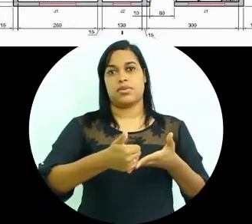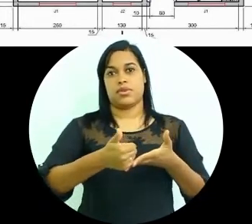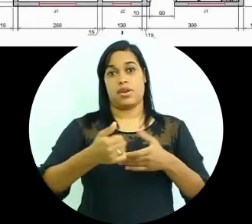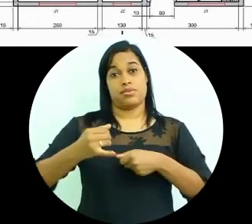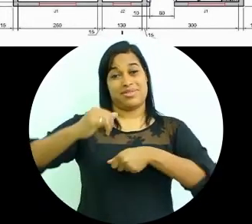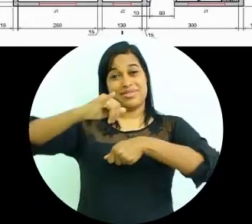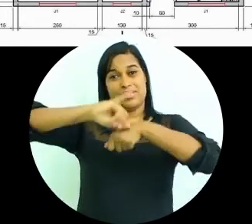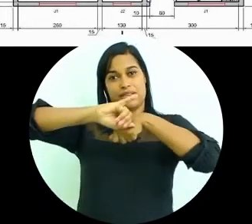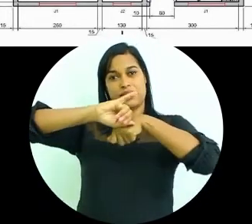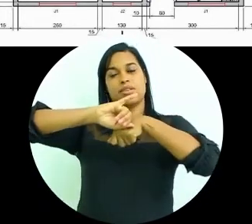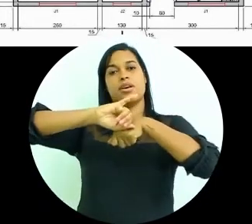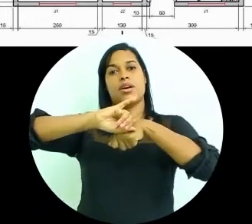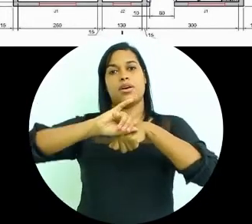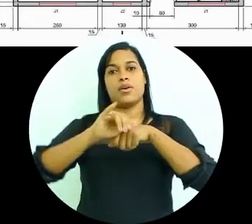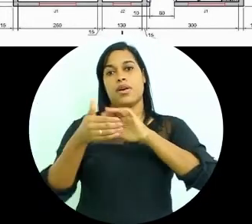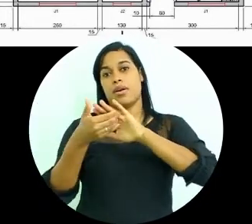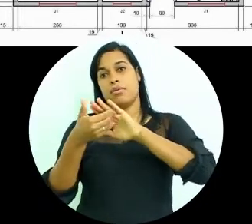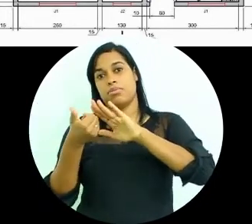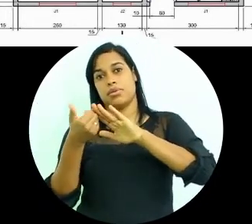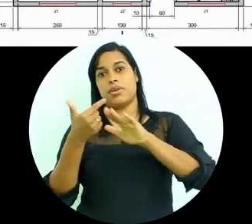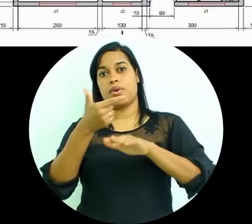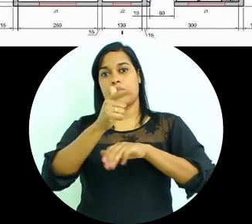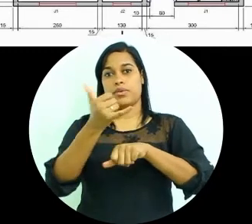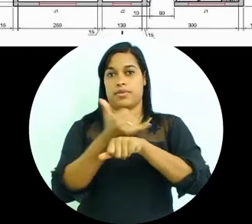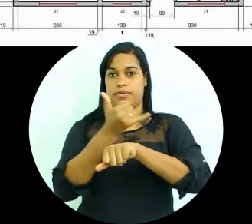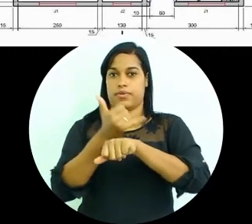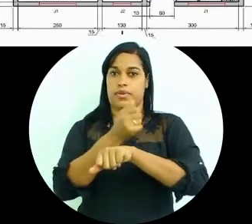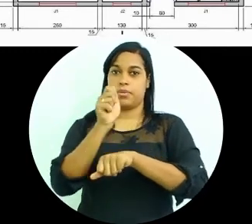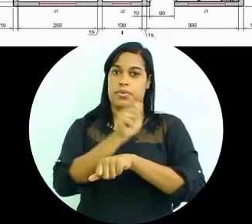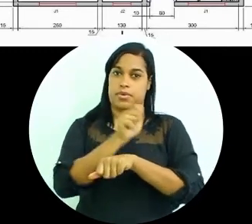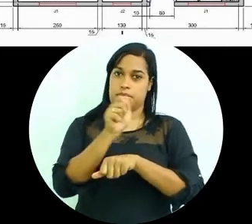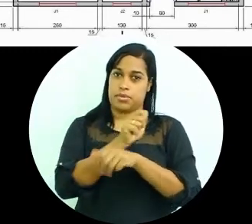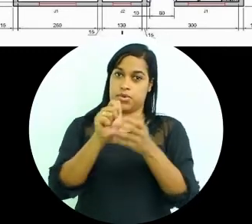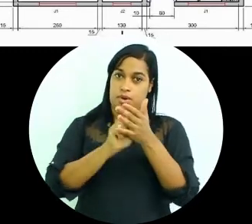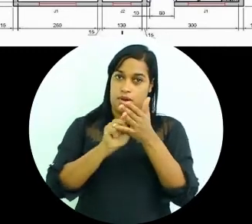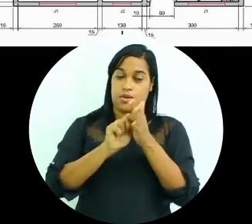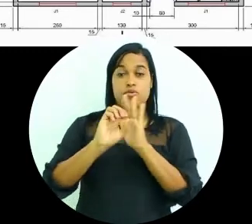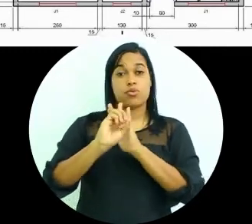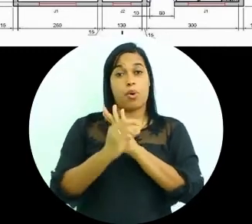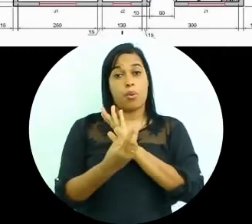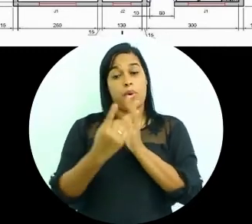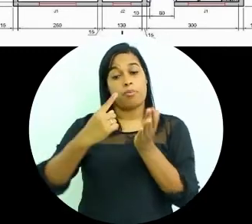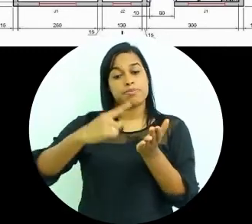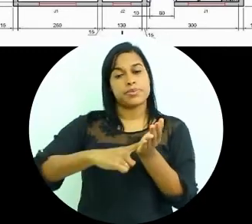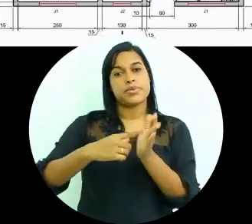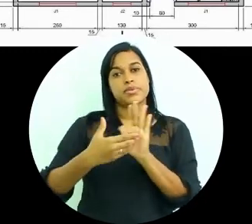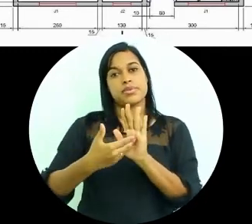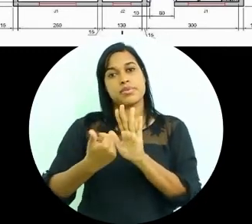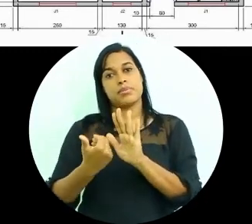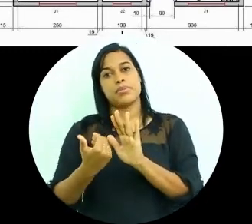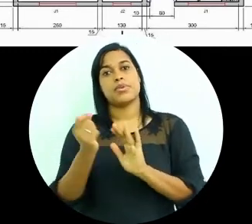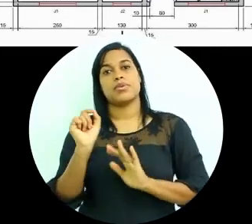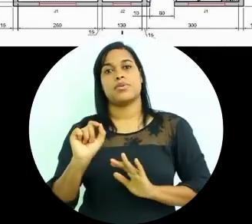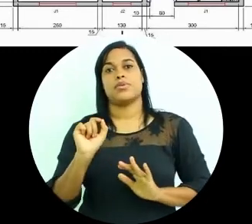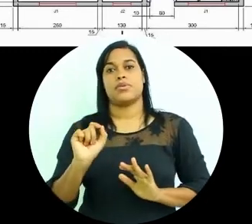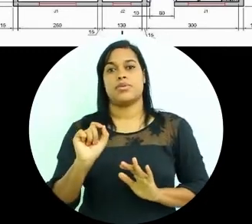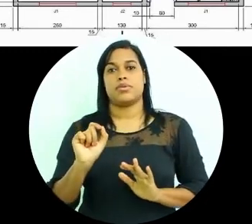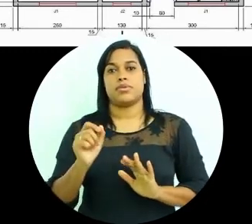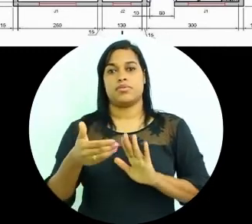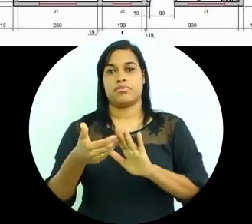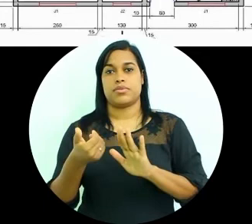auxiliar central, apagar ou com a ferramenta borracha ou clicar sobre ela e